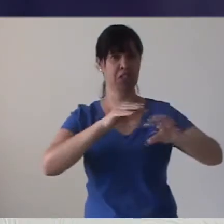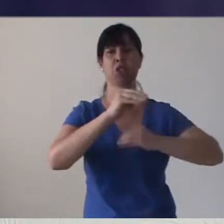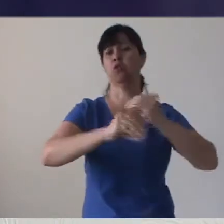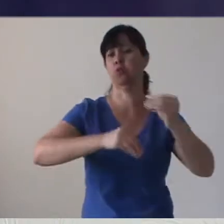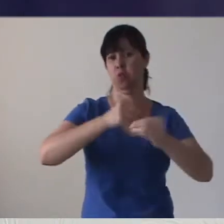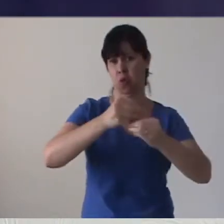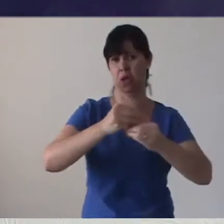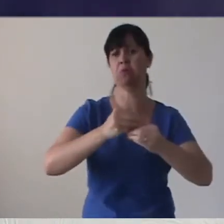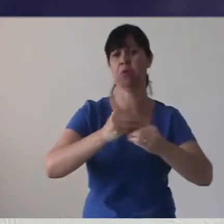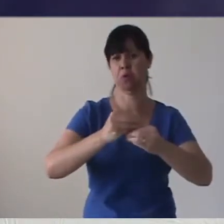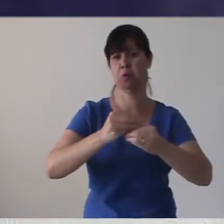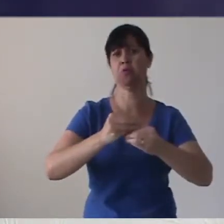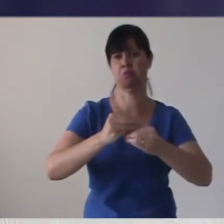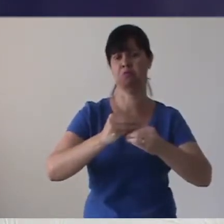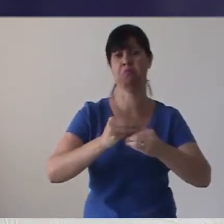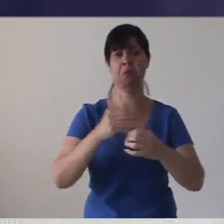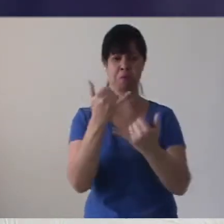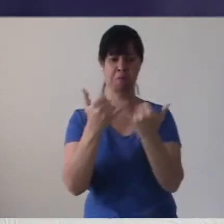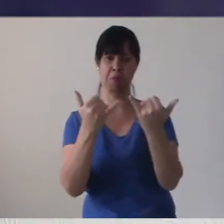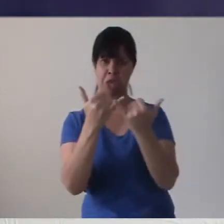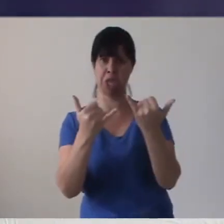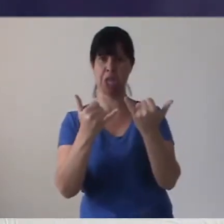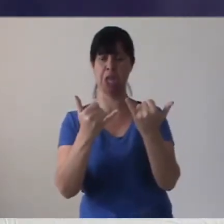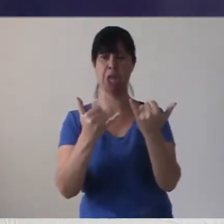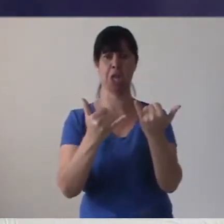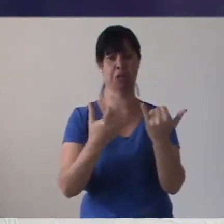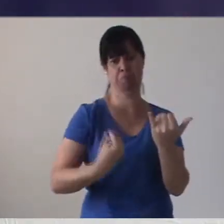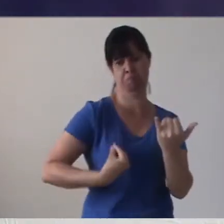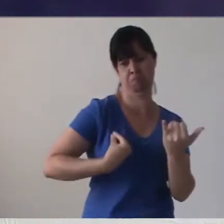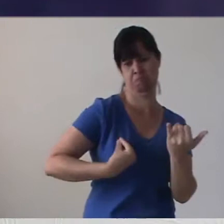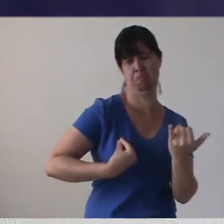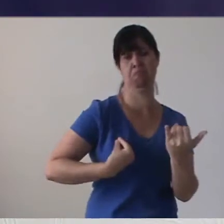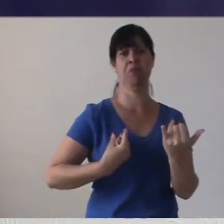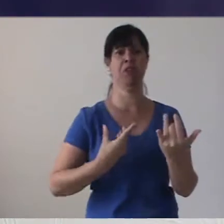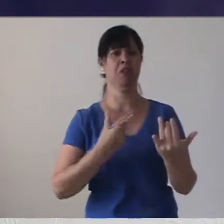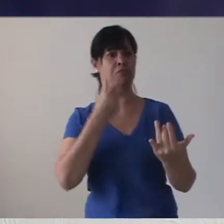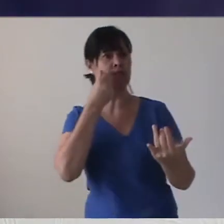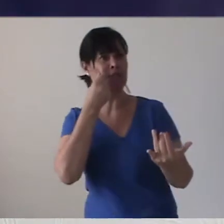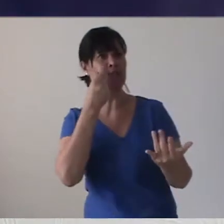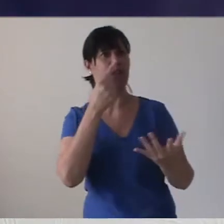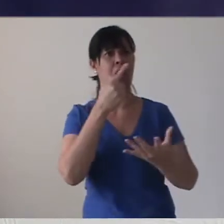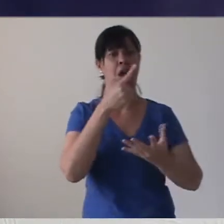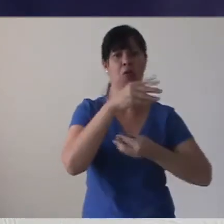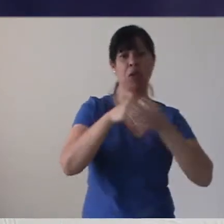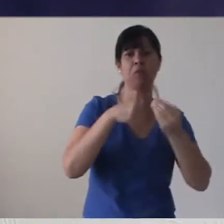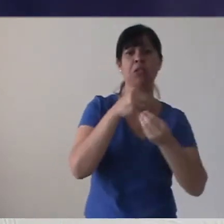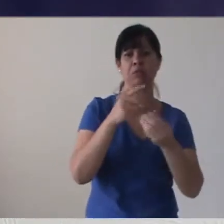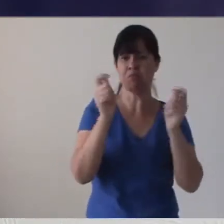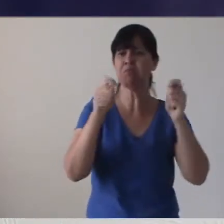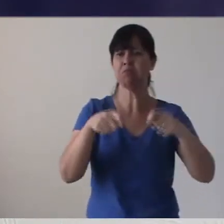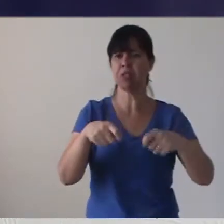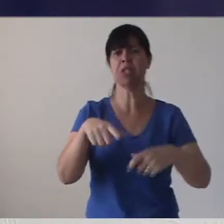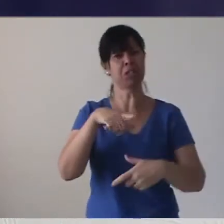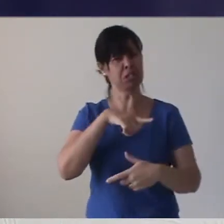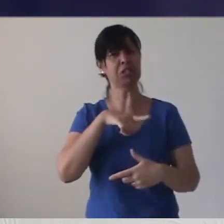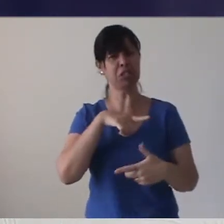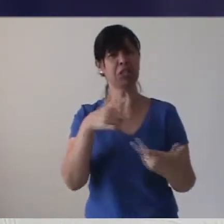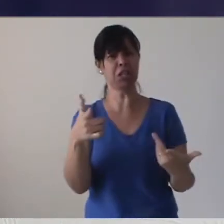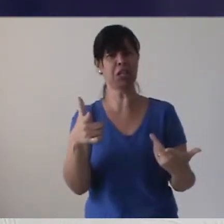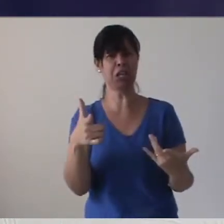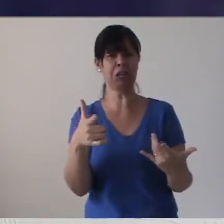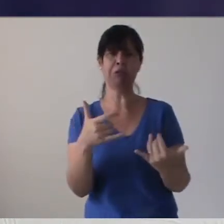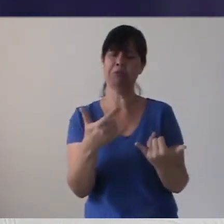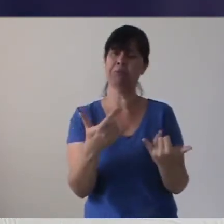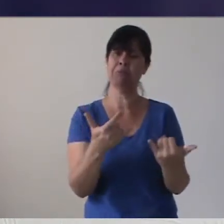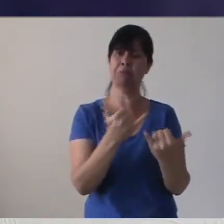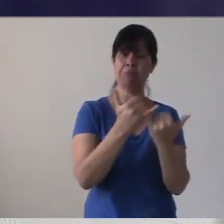ensino híbrido? Teremos o mesclado, né, onde teremos a parte